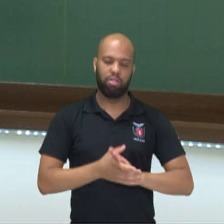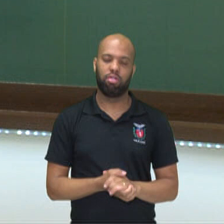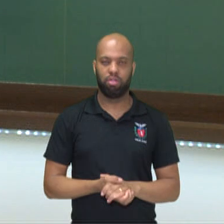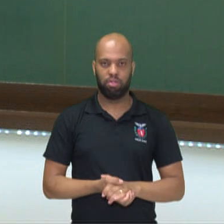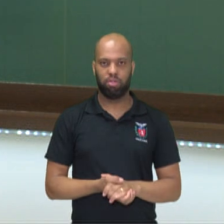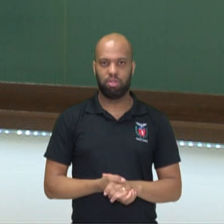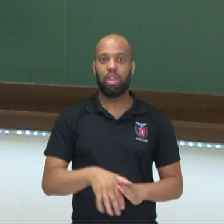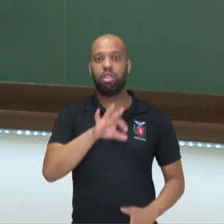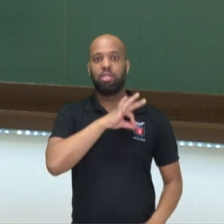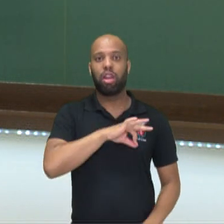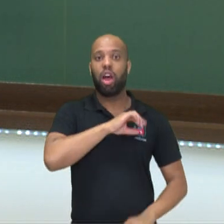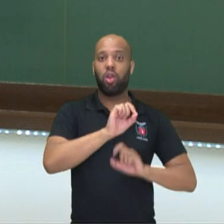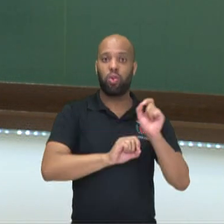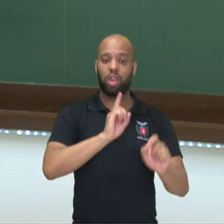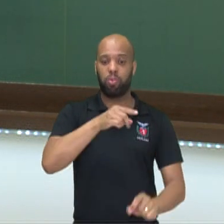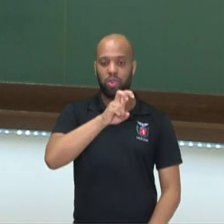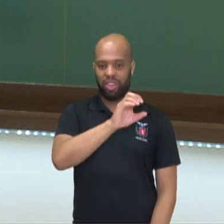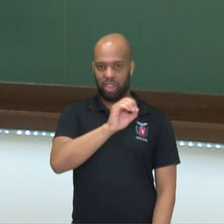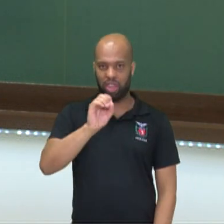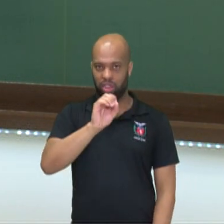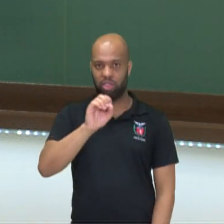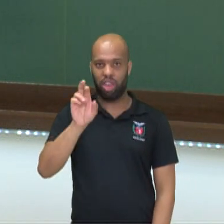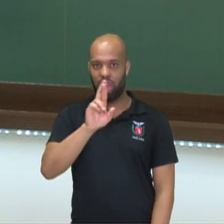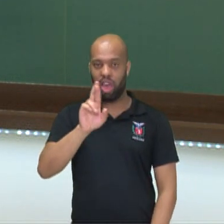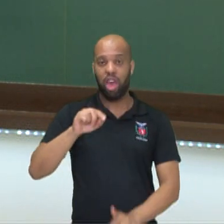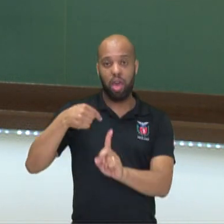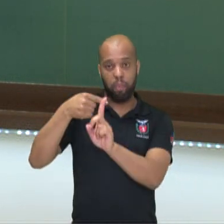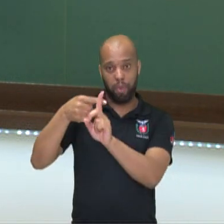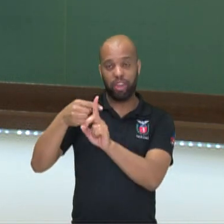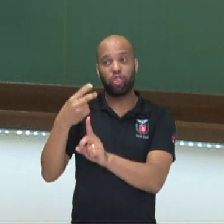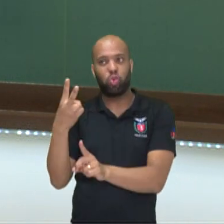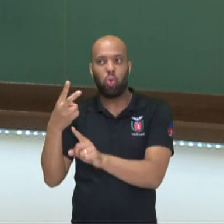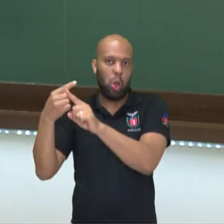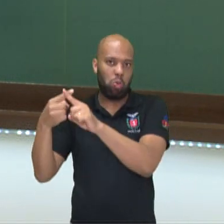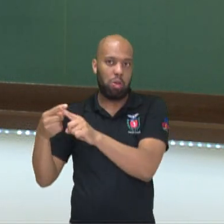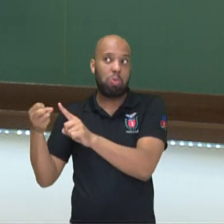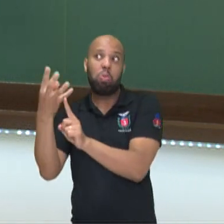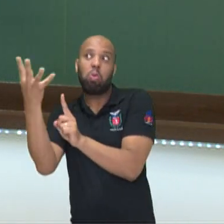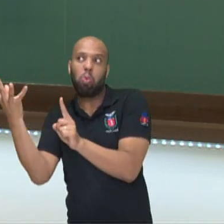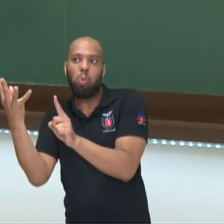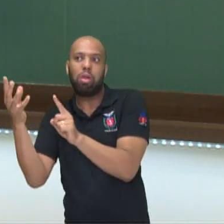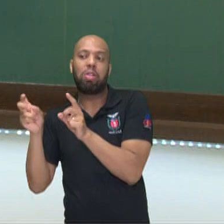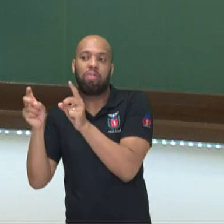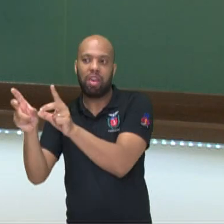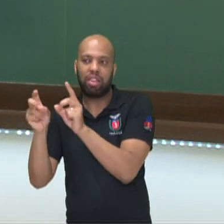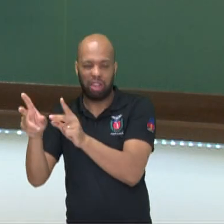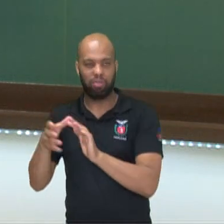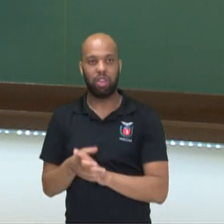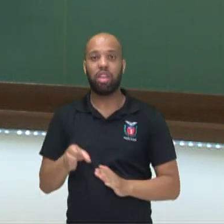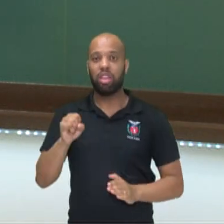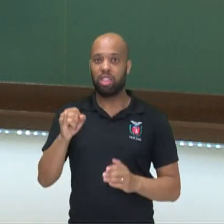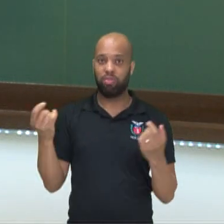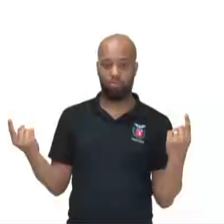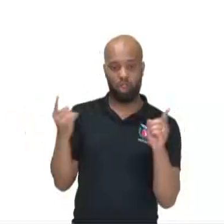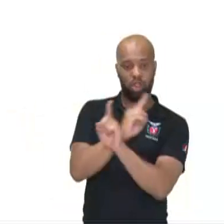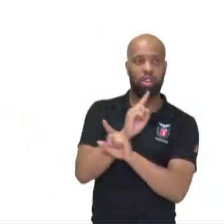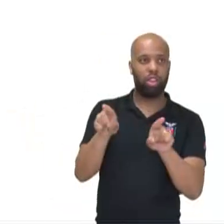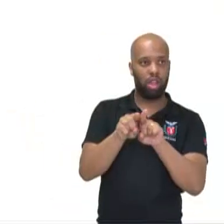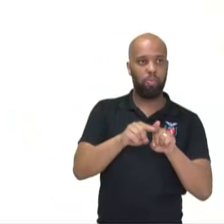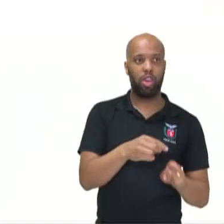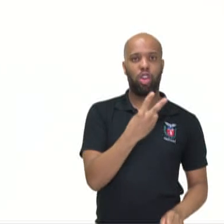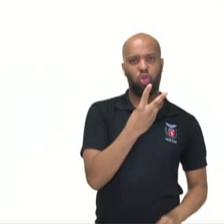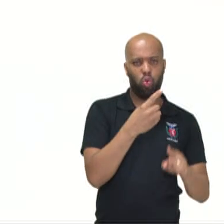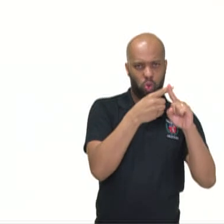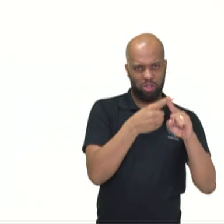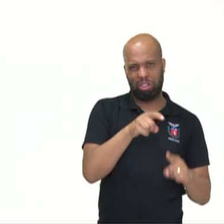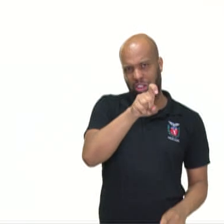quê? É R$ 1.500 mais 2 vezes o número de vendas. Ou se você escrever ao contrário, 2 vezes o número de vendas,